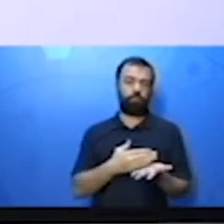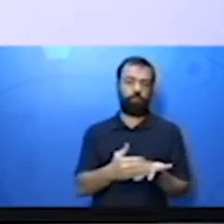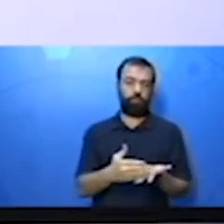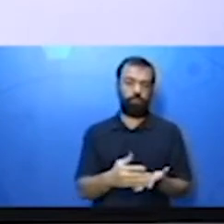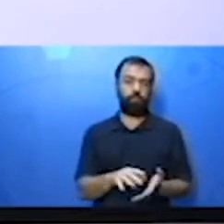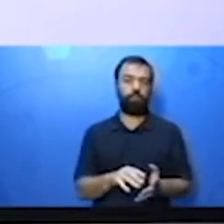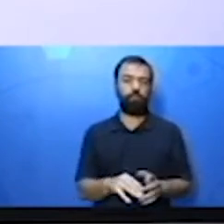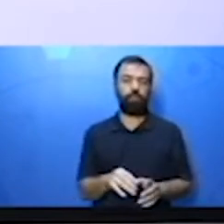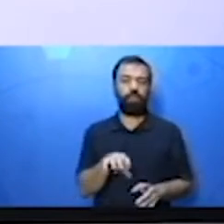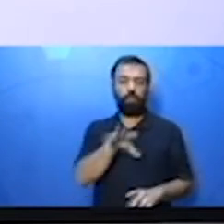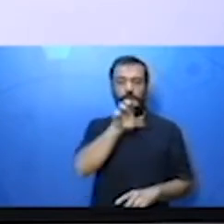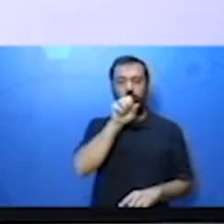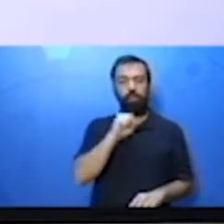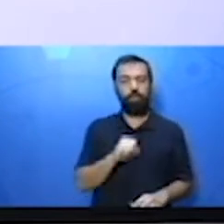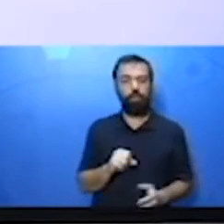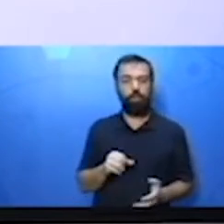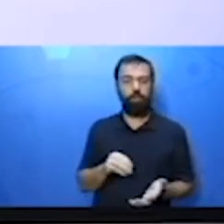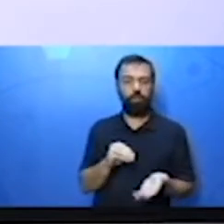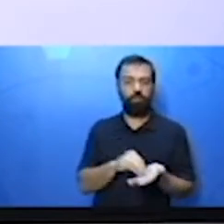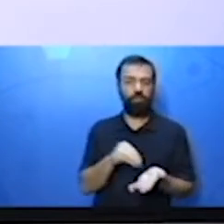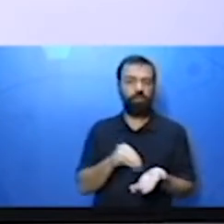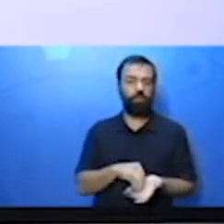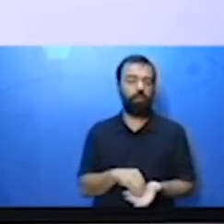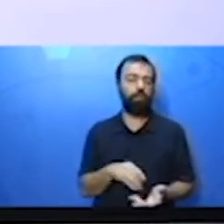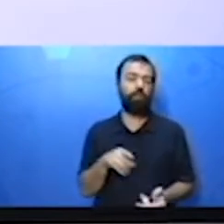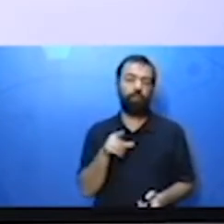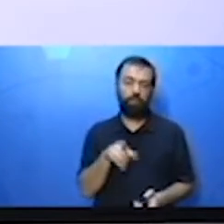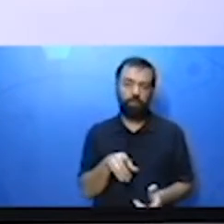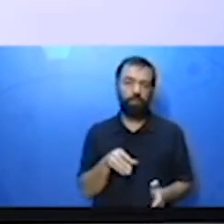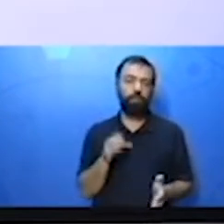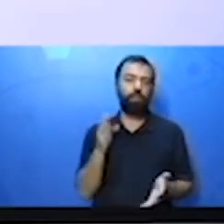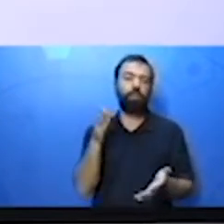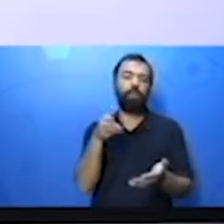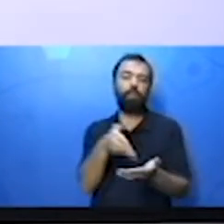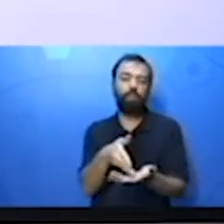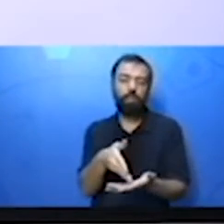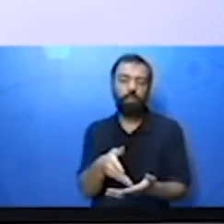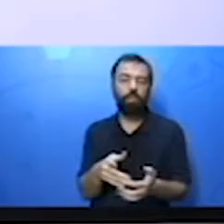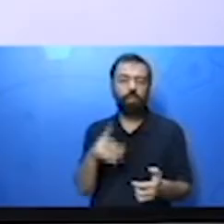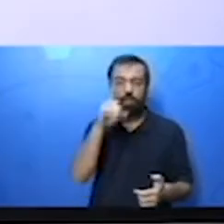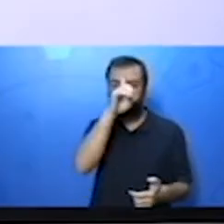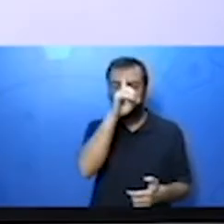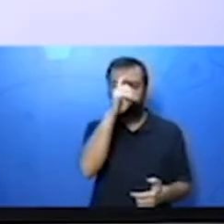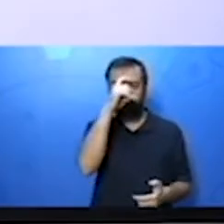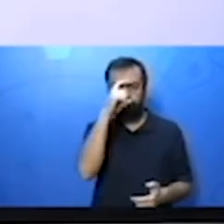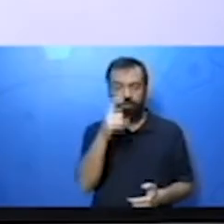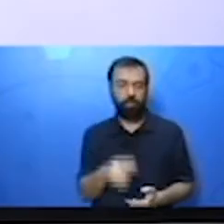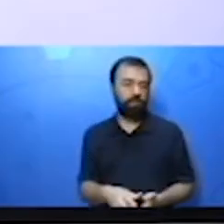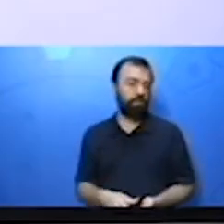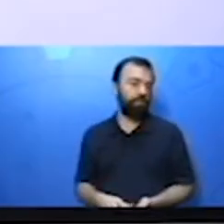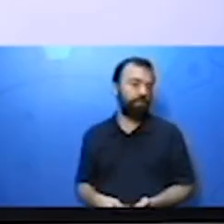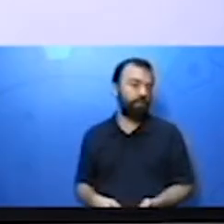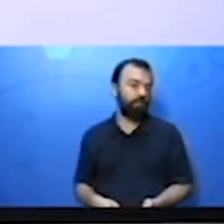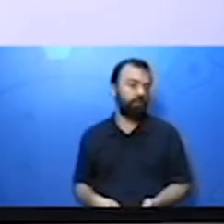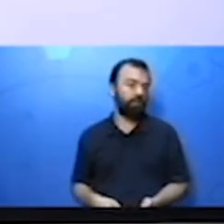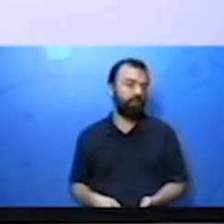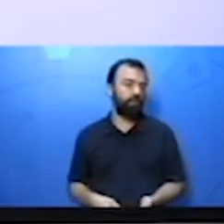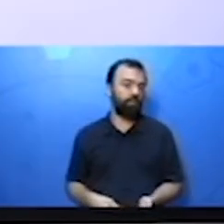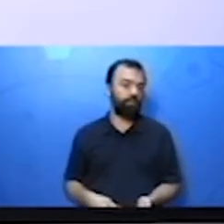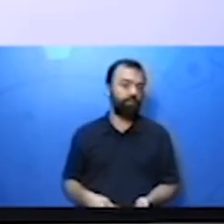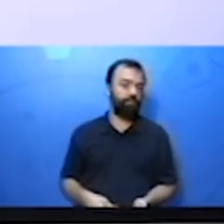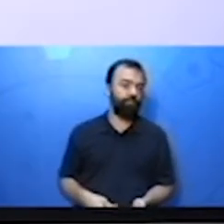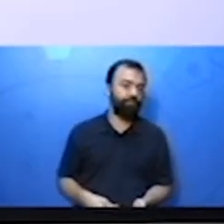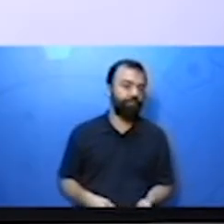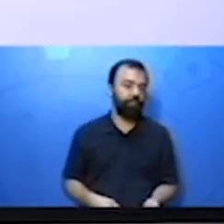falta de ar, deve procurar um hospital, porque aí os sintomas já se agravaram.